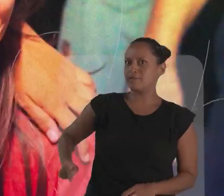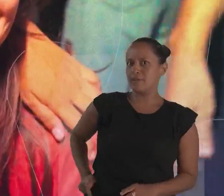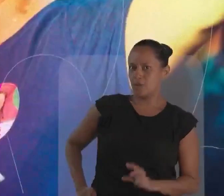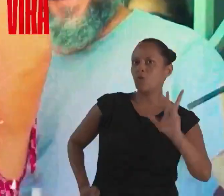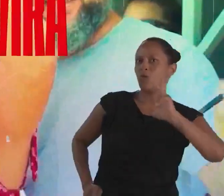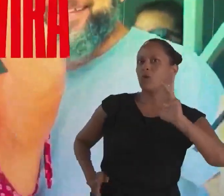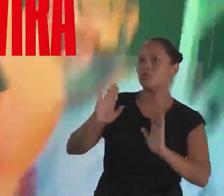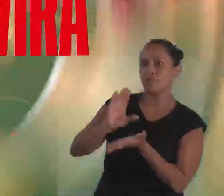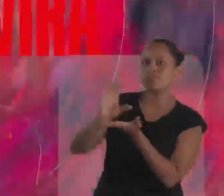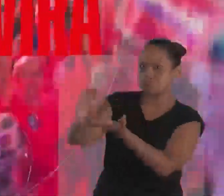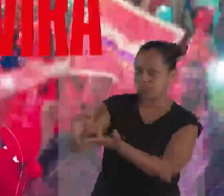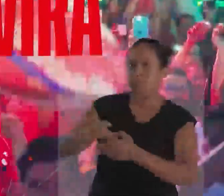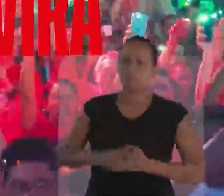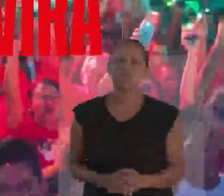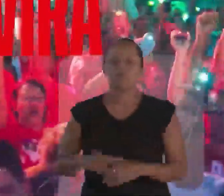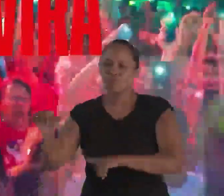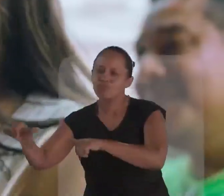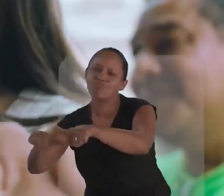Lula.